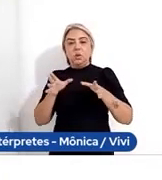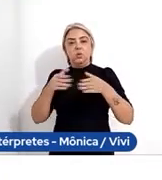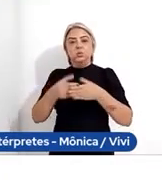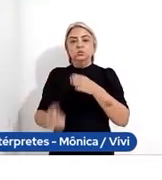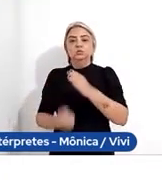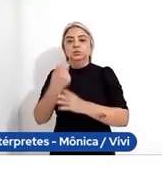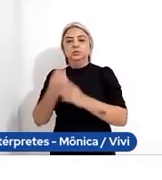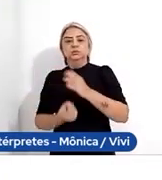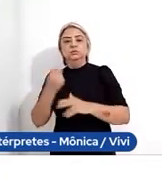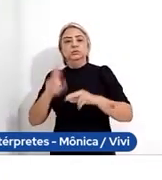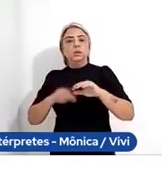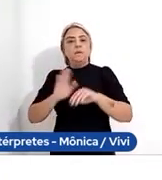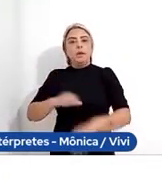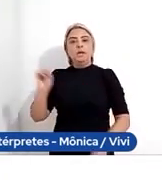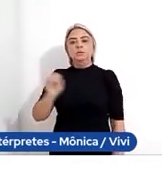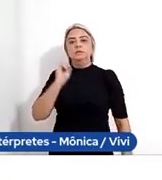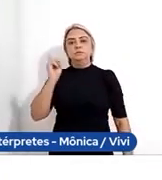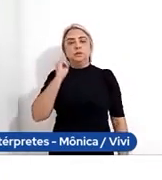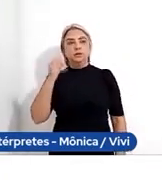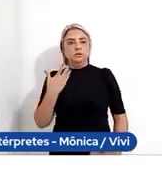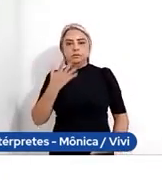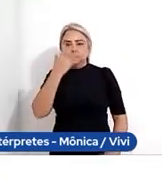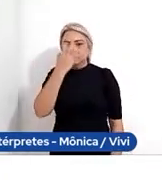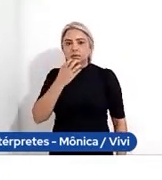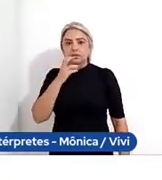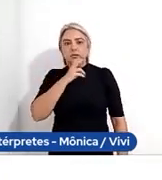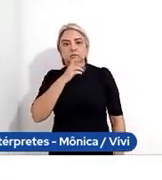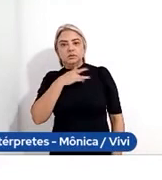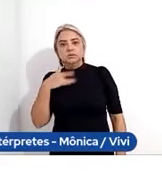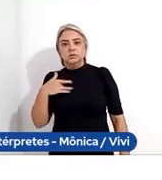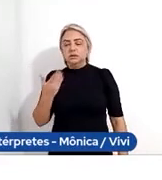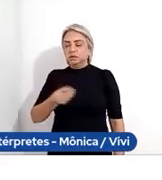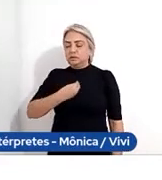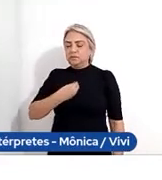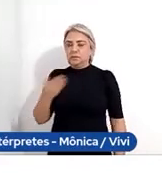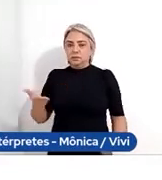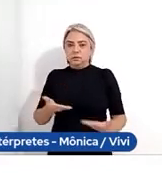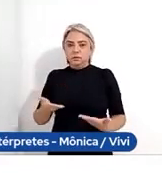dos insumos mais importantes para situações graves de emergência sanitária como que a gente vive.